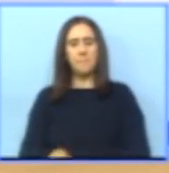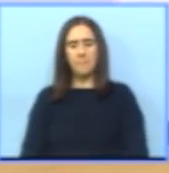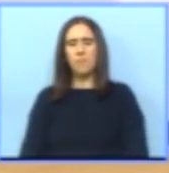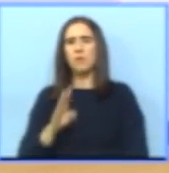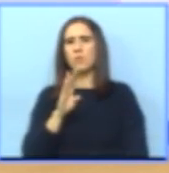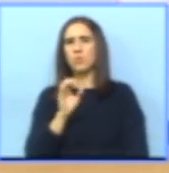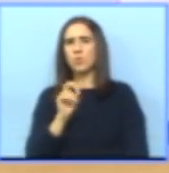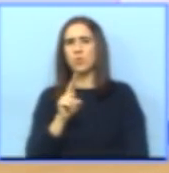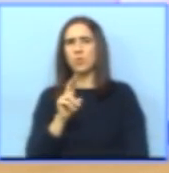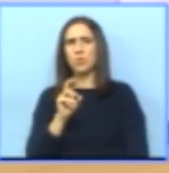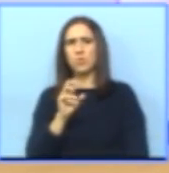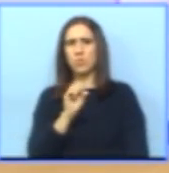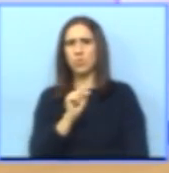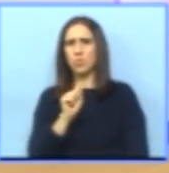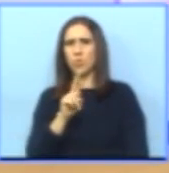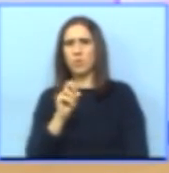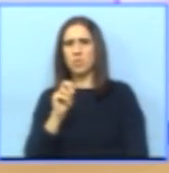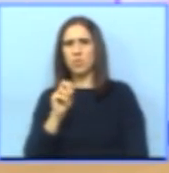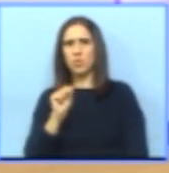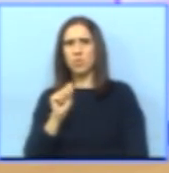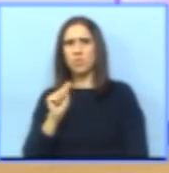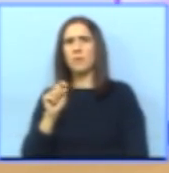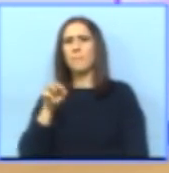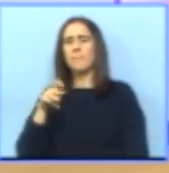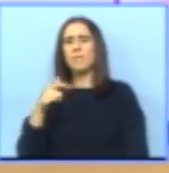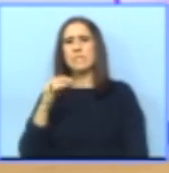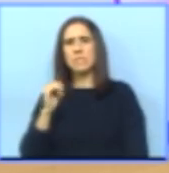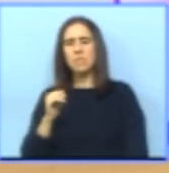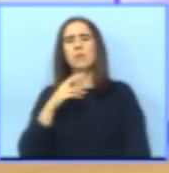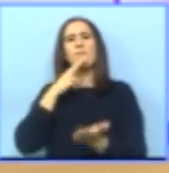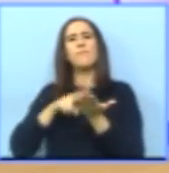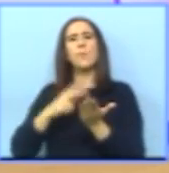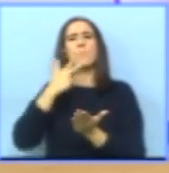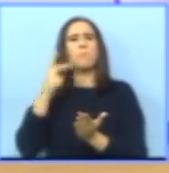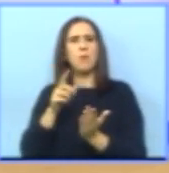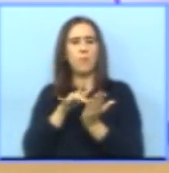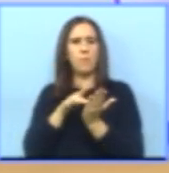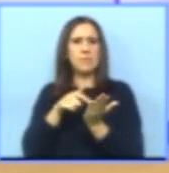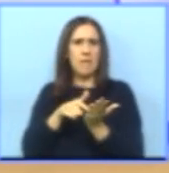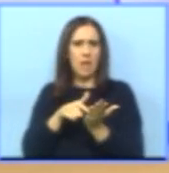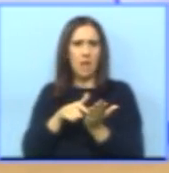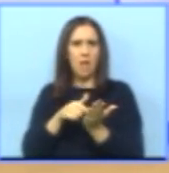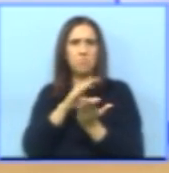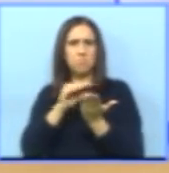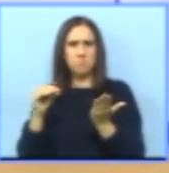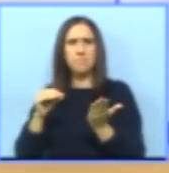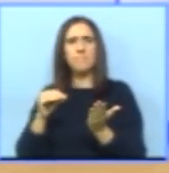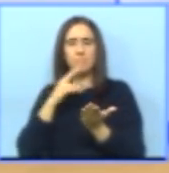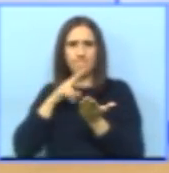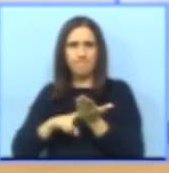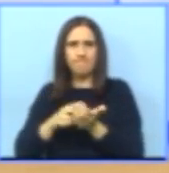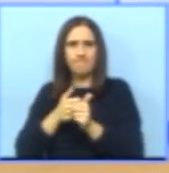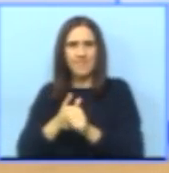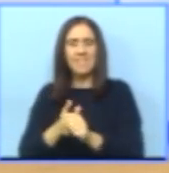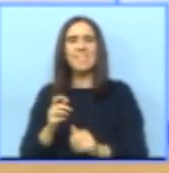livro que procura, com certeza baseia-se num romance, nem tudo é factual, mas parte de factos reais. E a história, eu não vou, enfim, convido a ver o